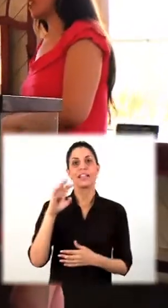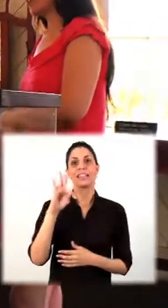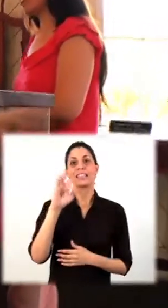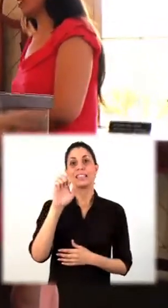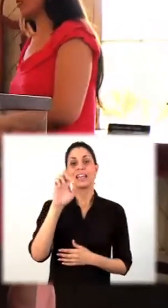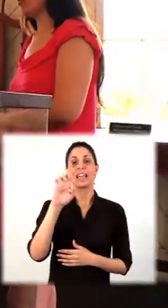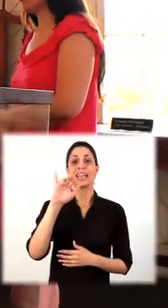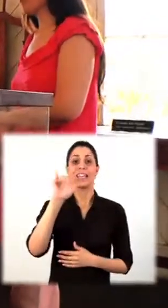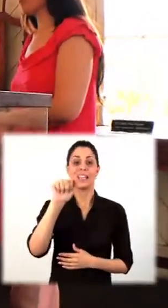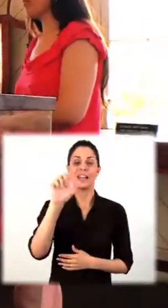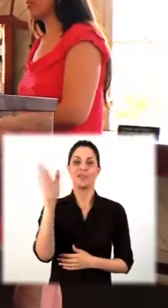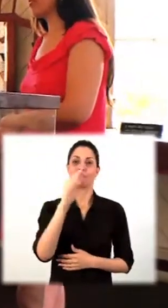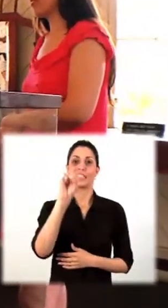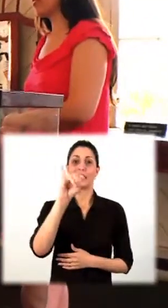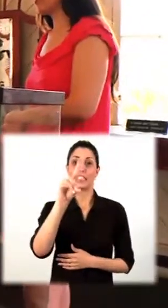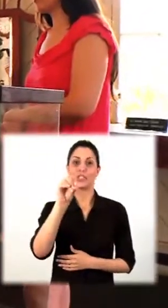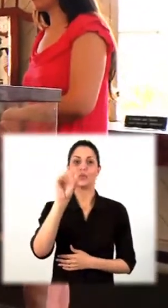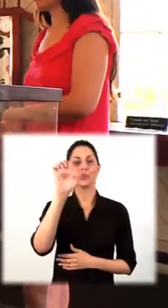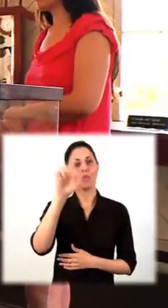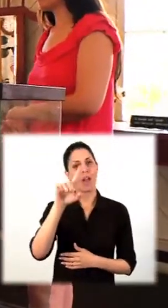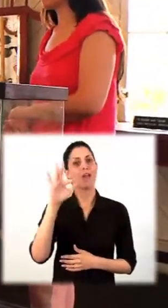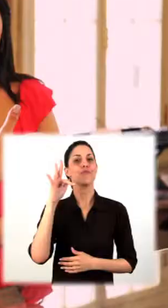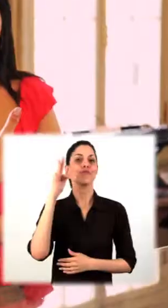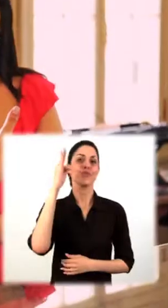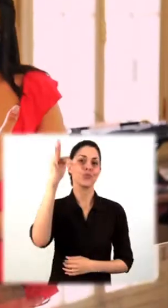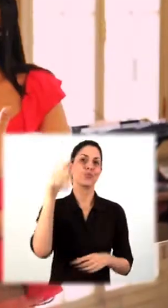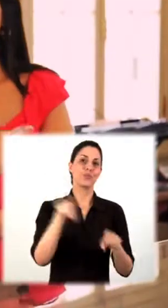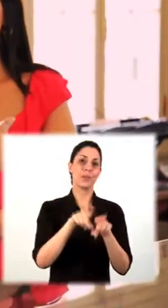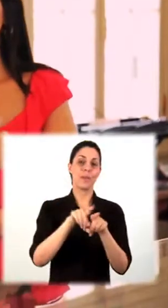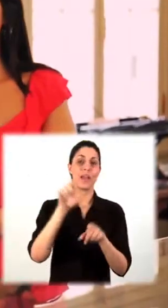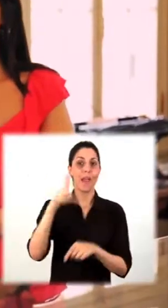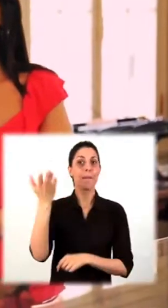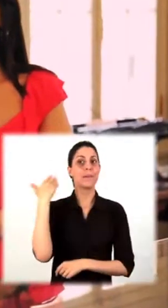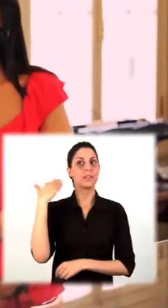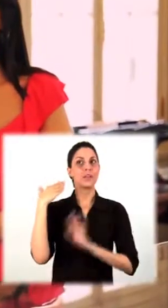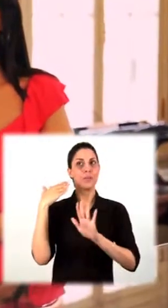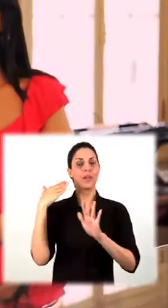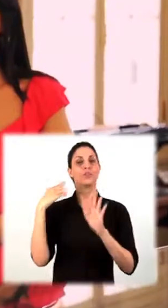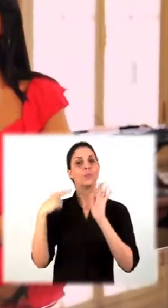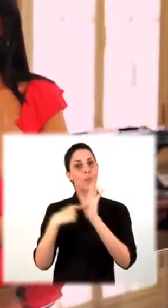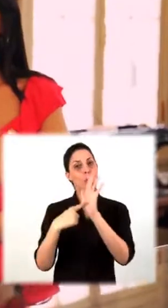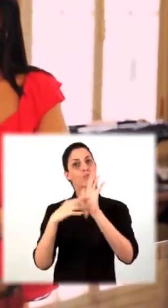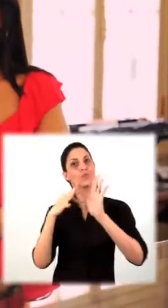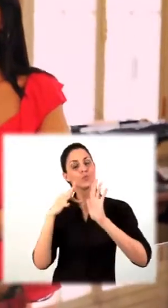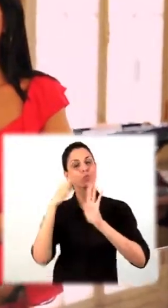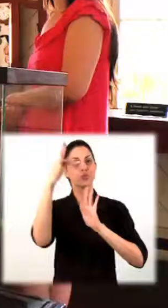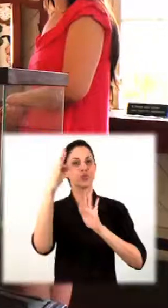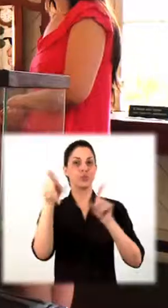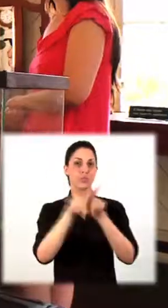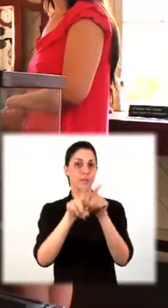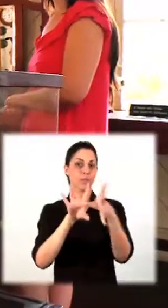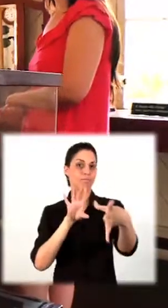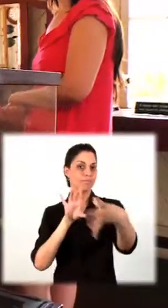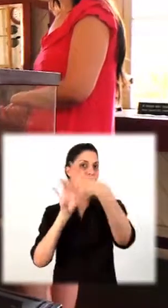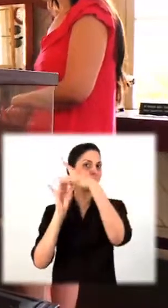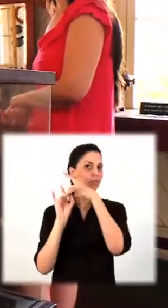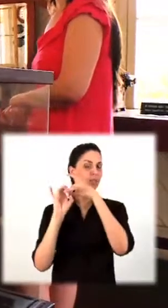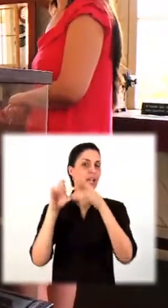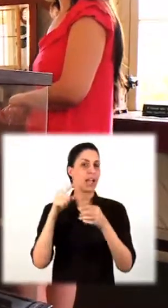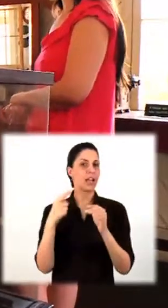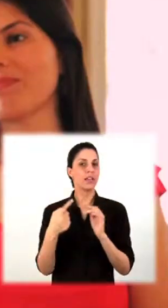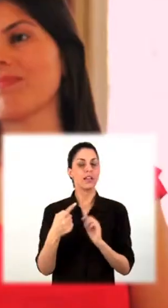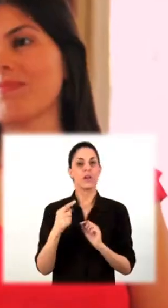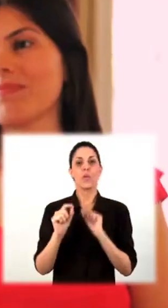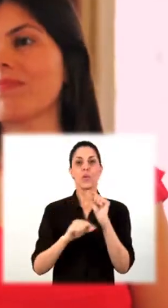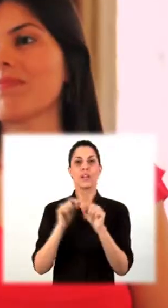sido. Então, o futuro do pretérito, ele vai marcar intenções, possibilidades, muitas